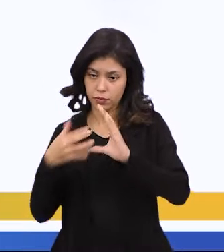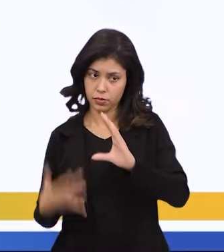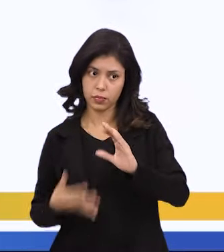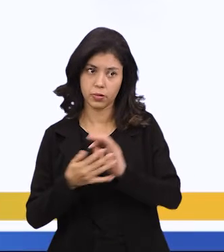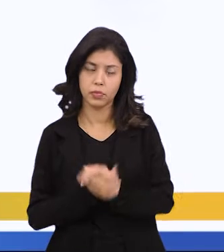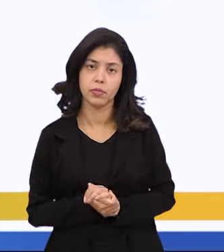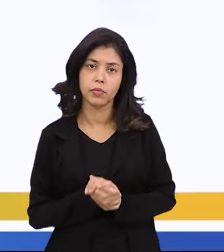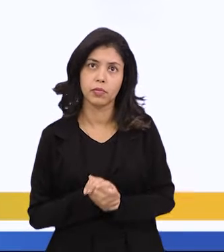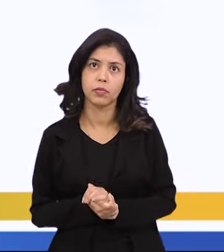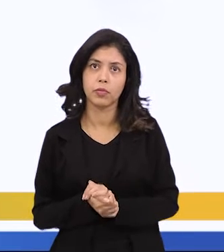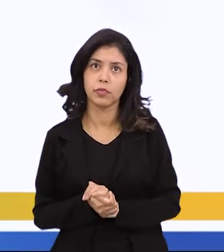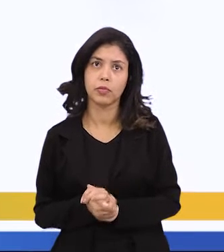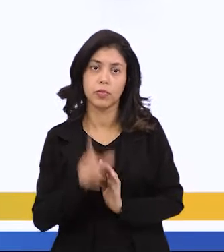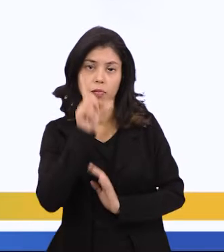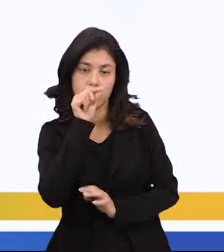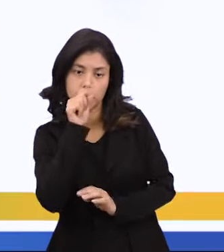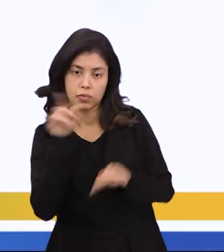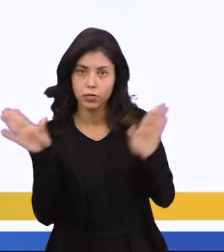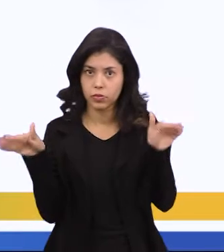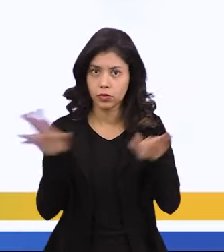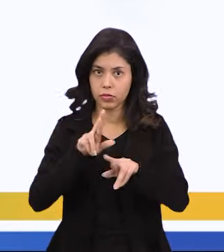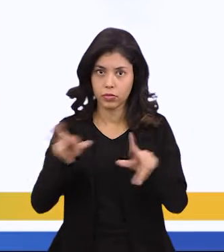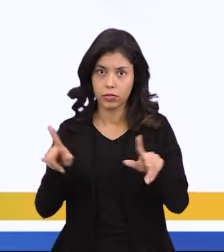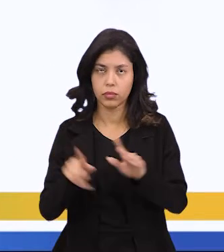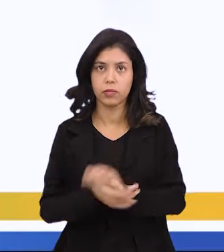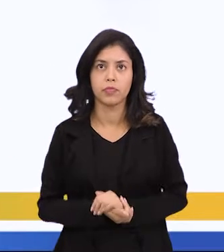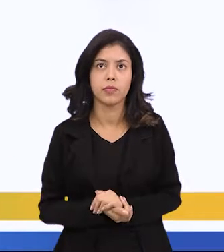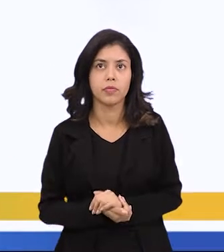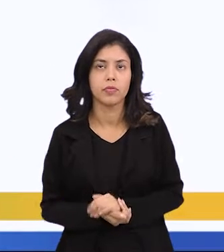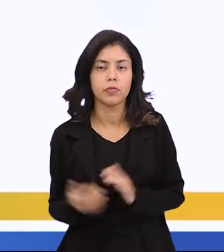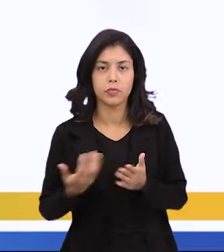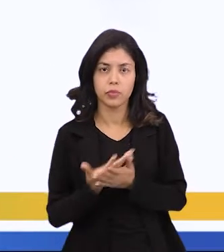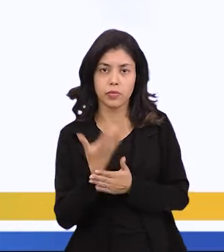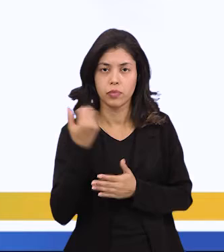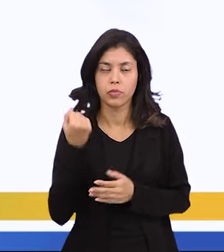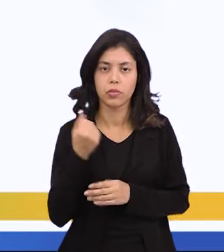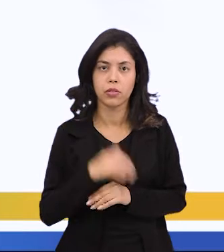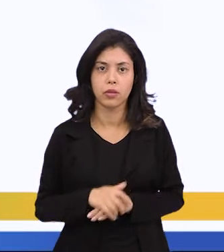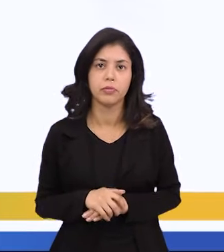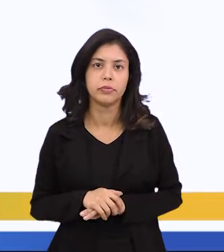espécies de aves diferentes. Vamos pegar